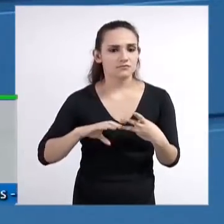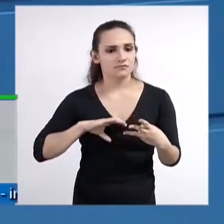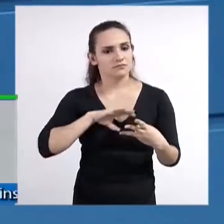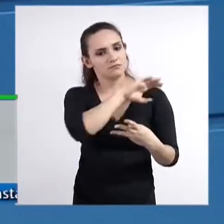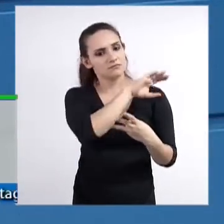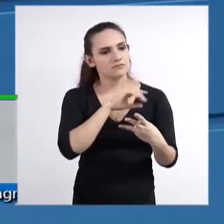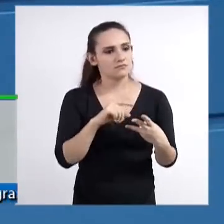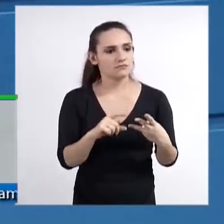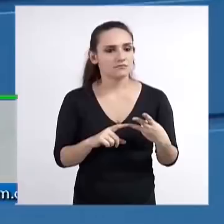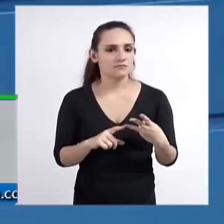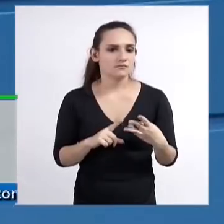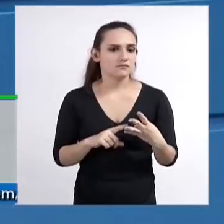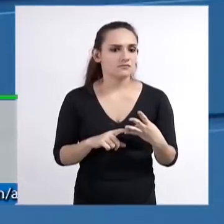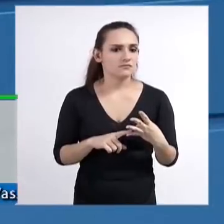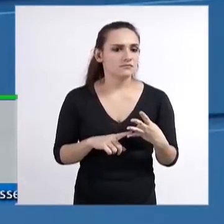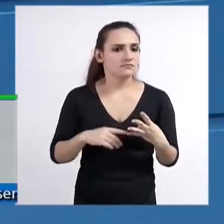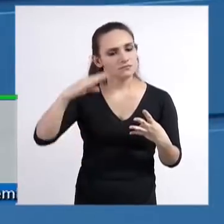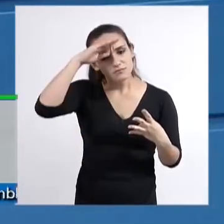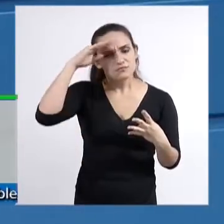Capitão Contar,